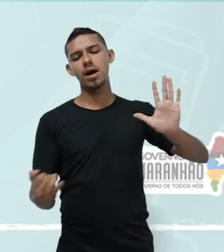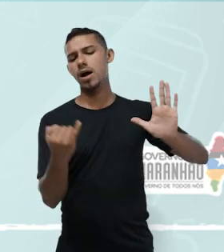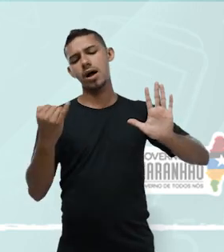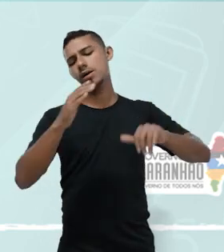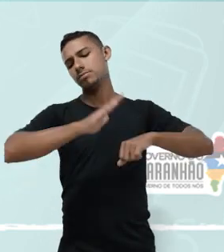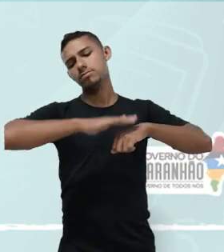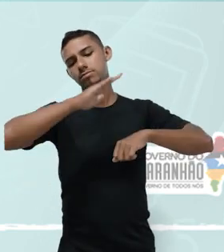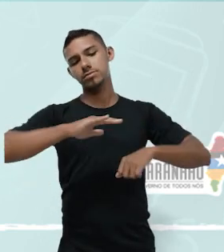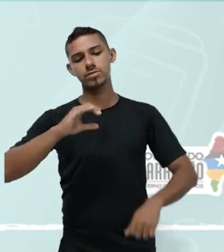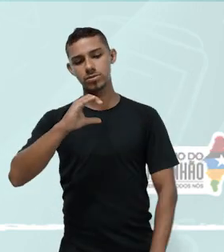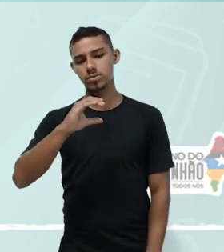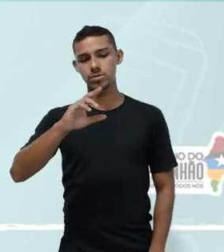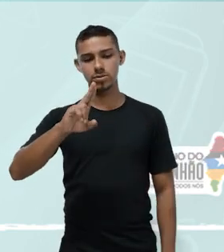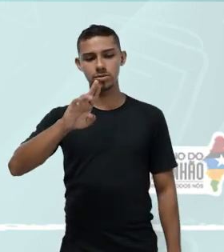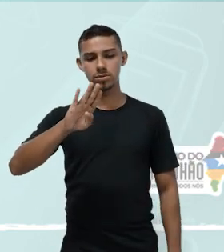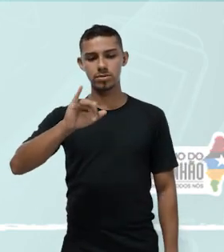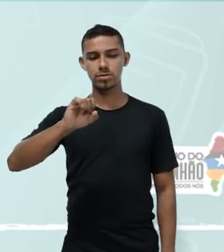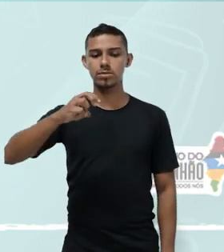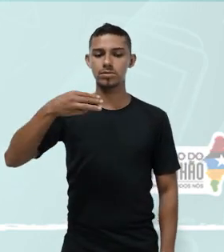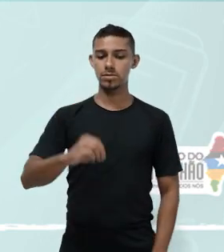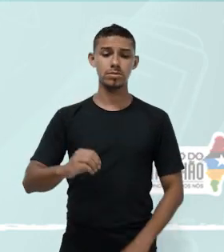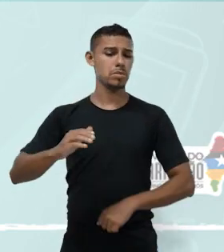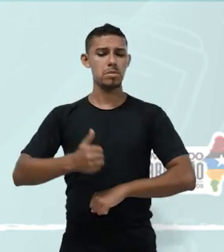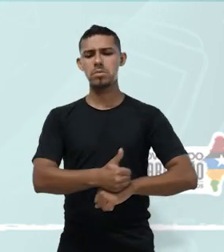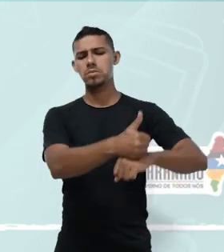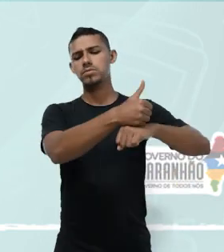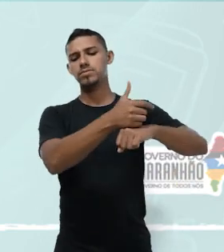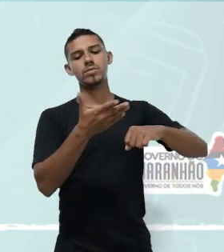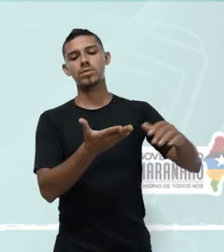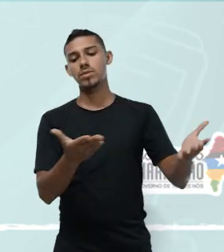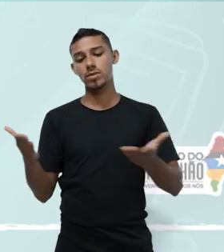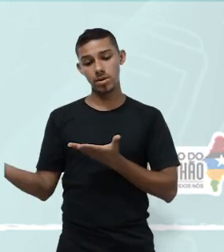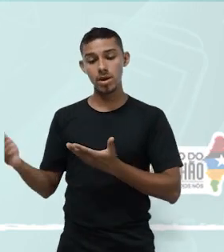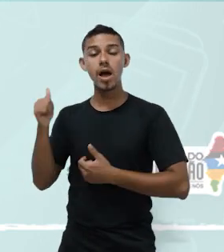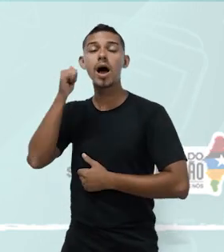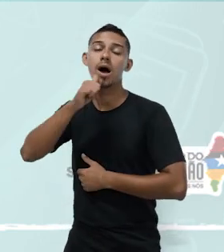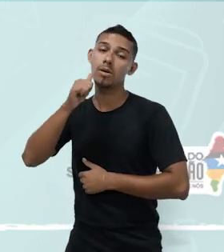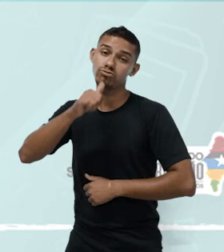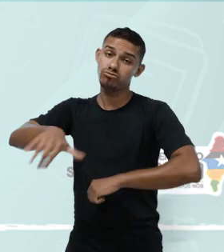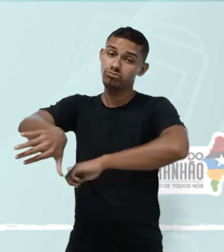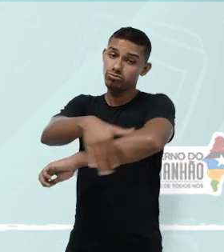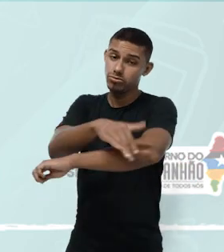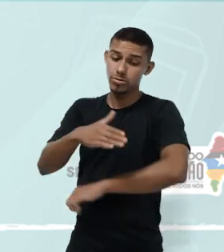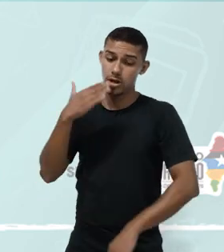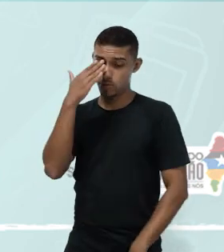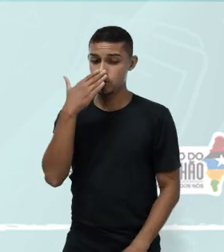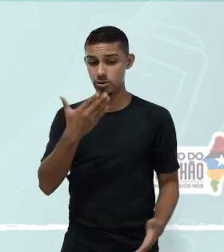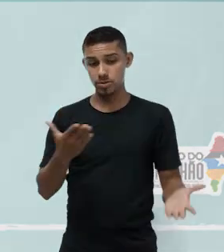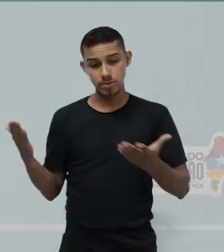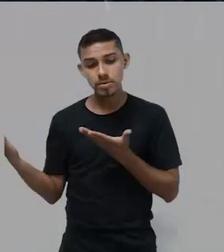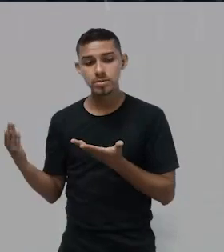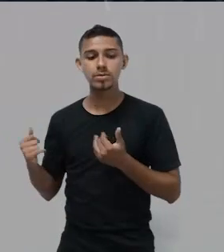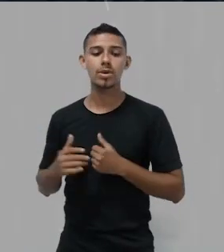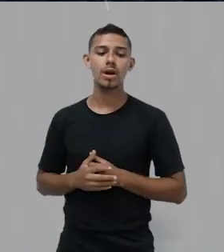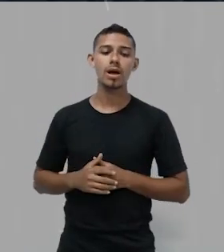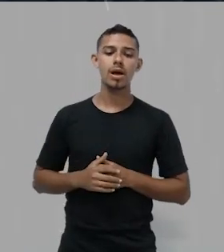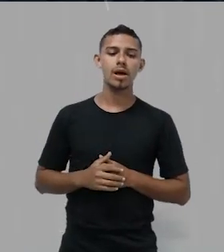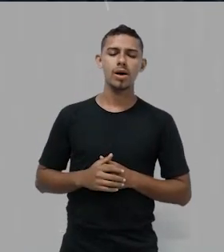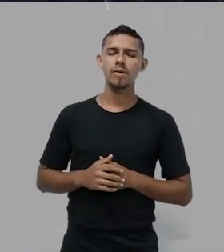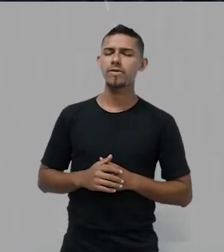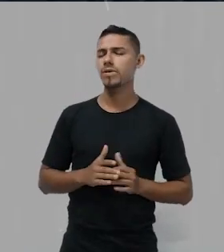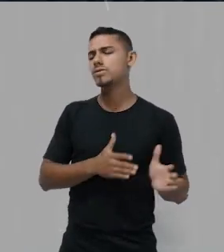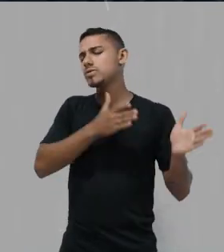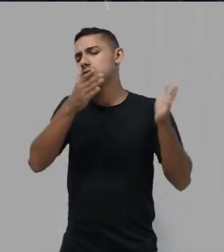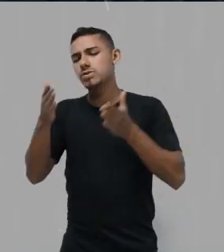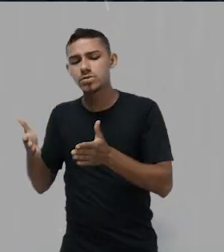importante do cubismo, a primeira obra cubista da história da humanidade, Les Demoiselles d'Avignon. Picasso, por sua vez, passou por fases específicas de obra.